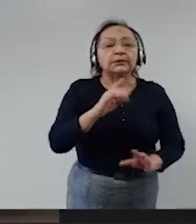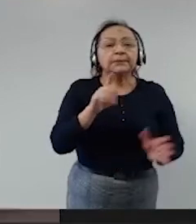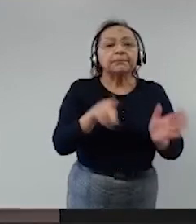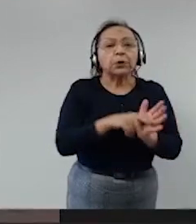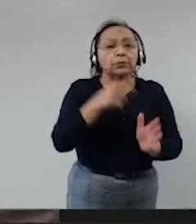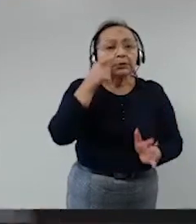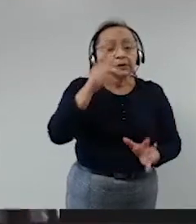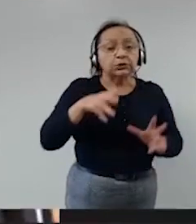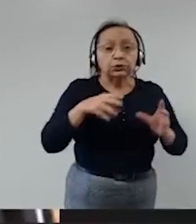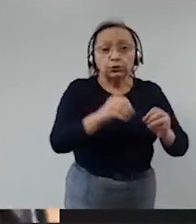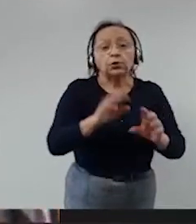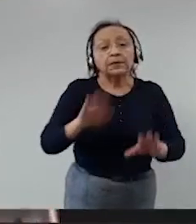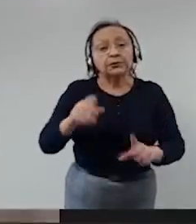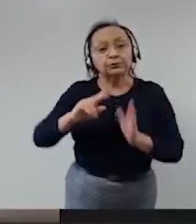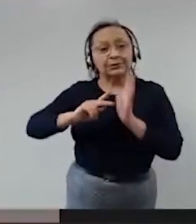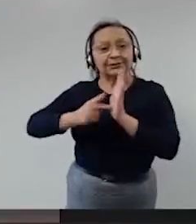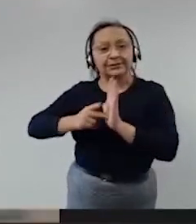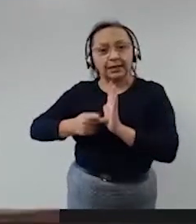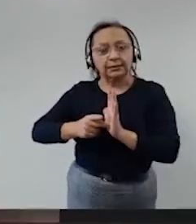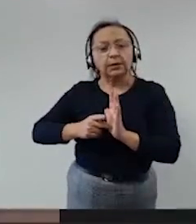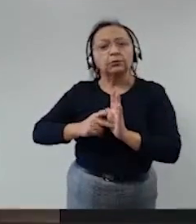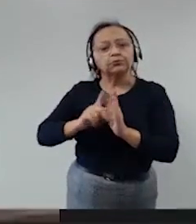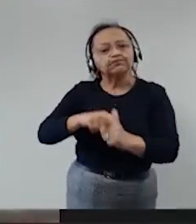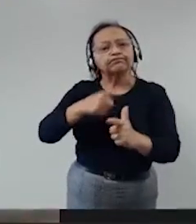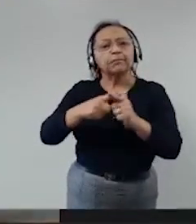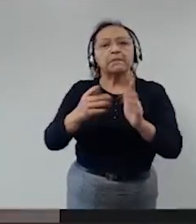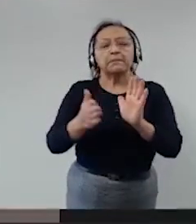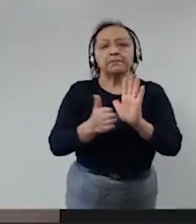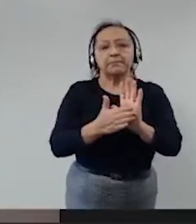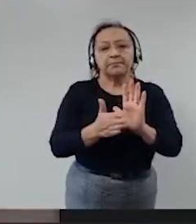Eu queria, mais uma vez, parabenizar